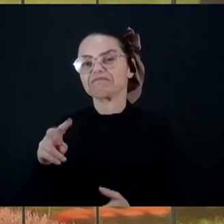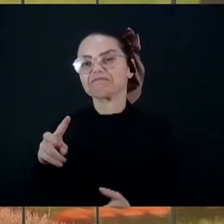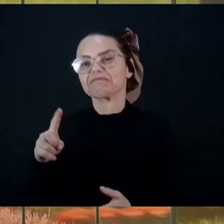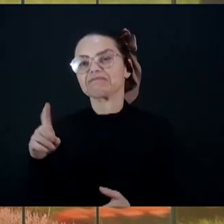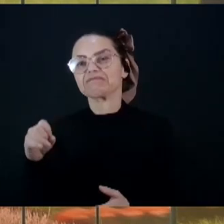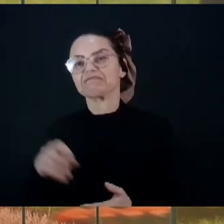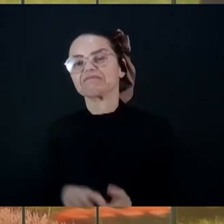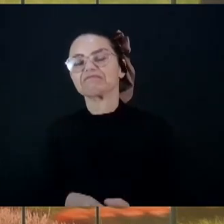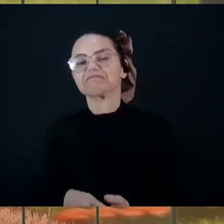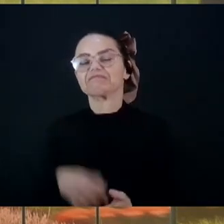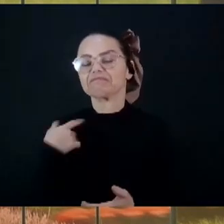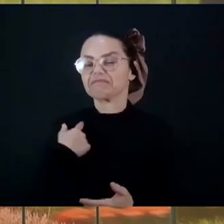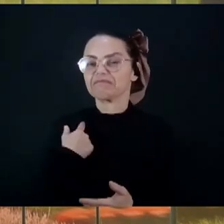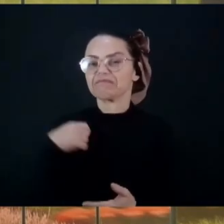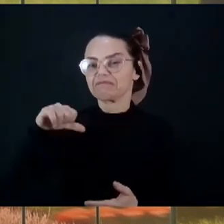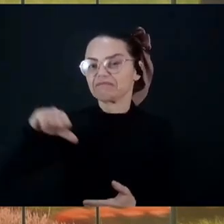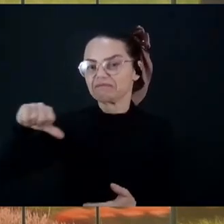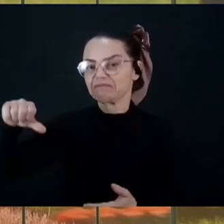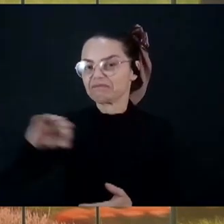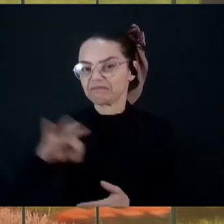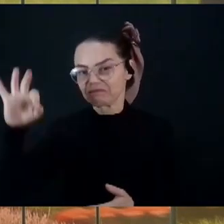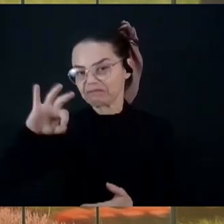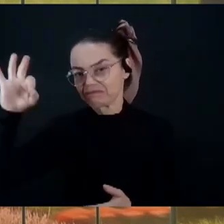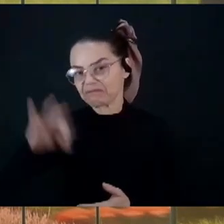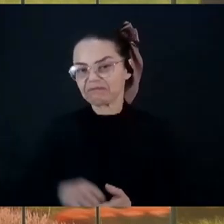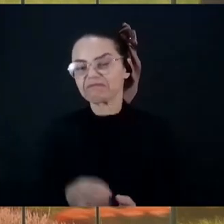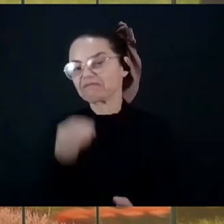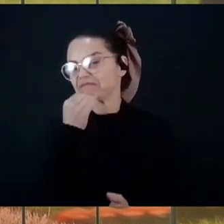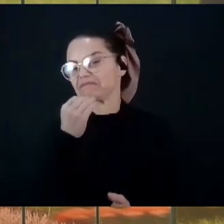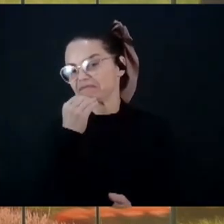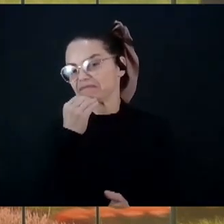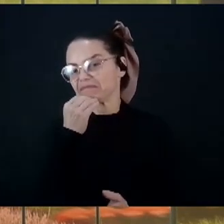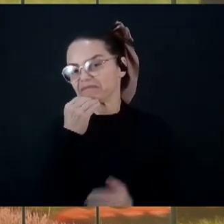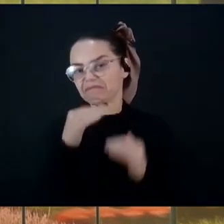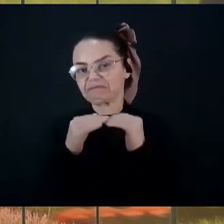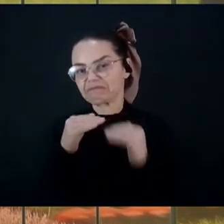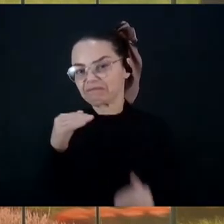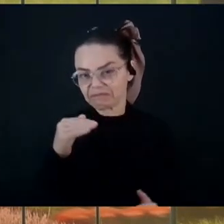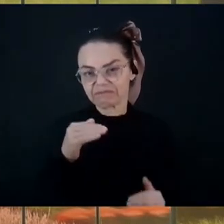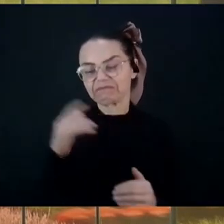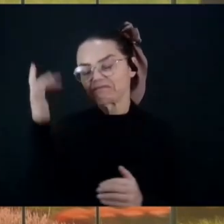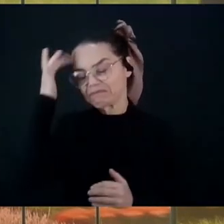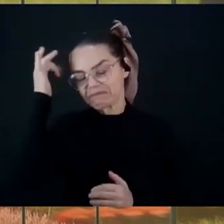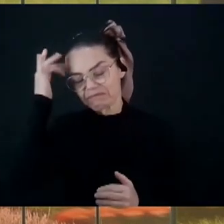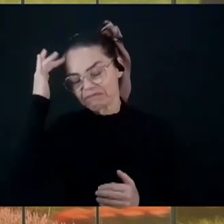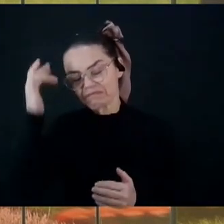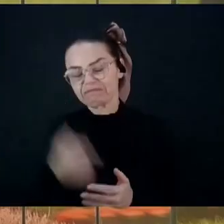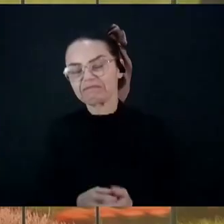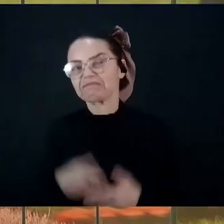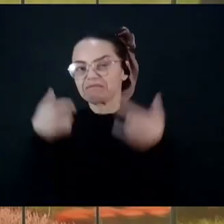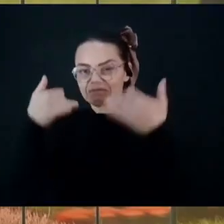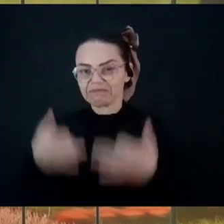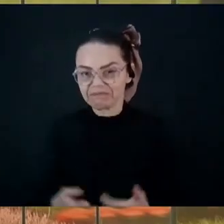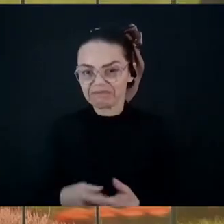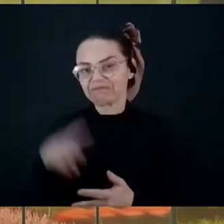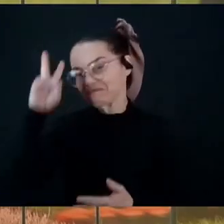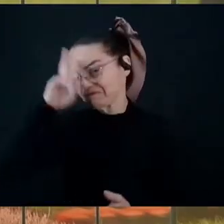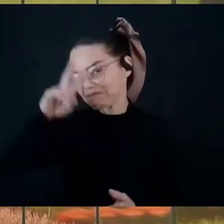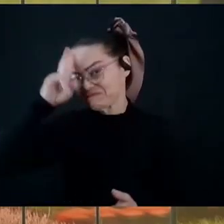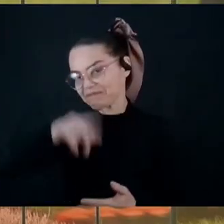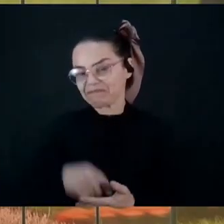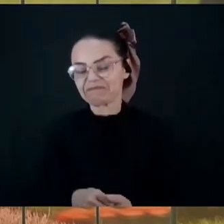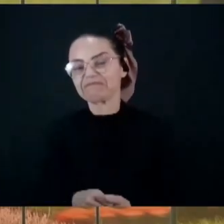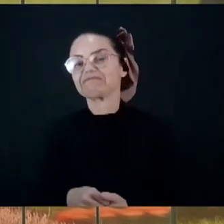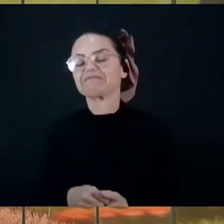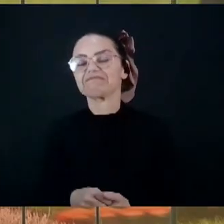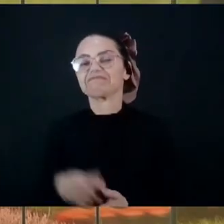com 99% de chances de rebaixamento. Amanhã a gente conta esta história entre Ponte